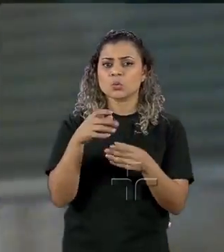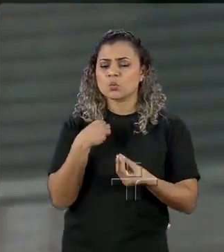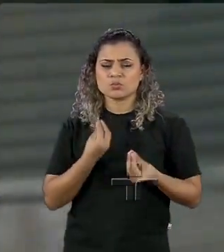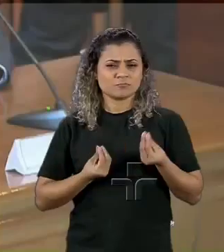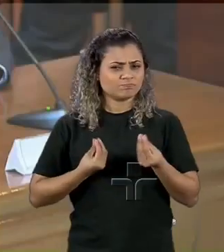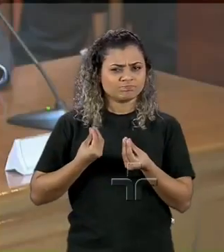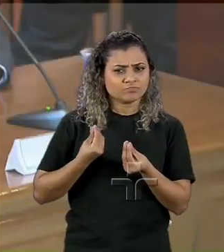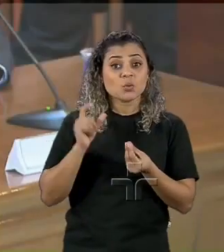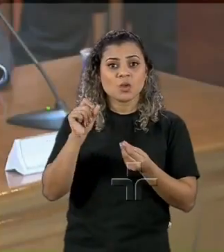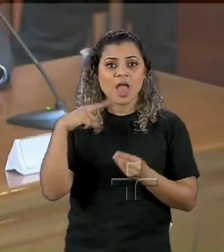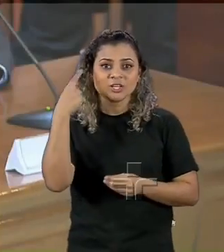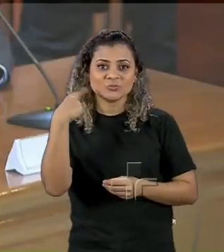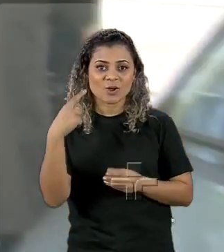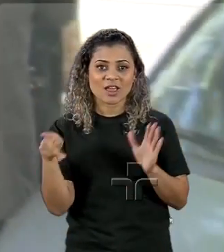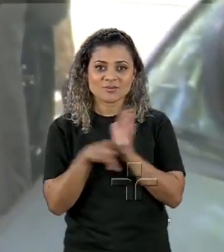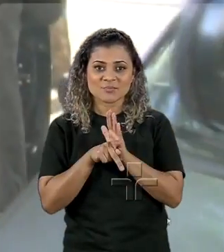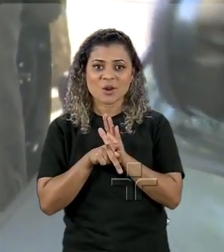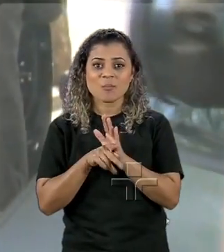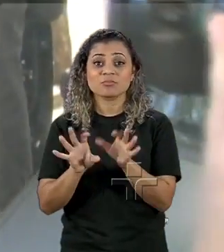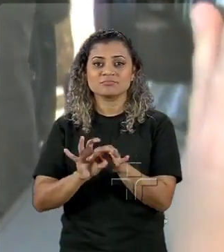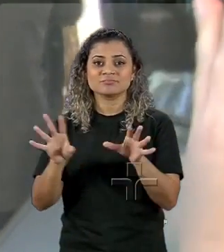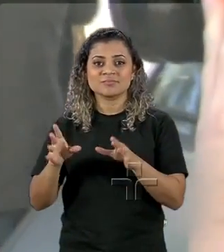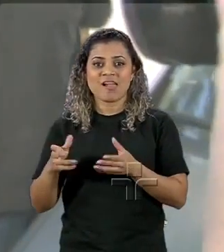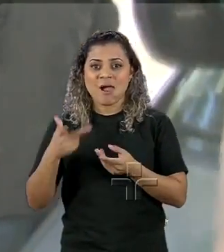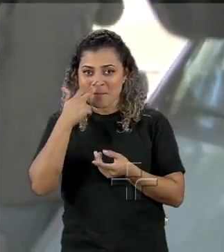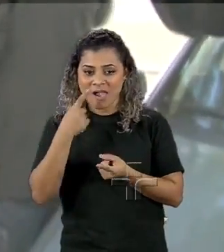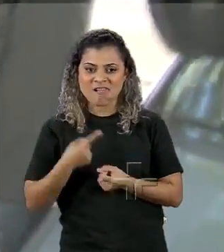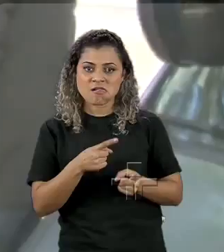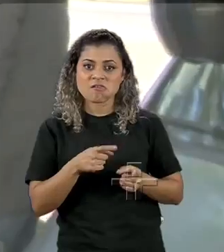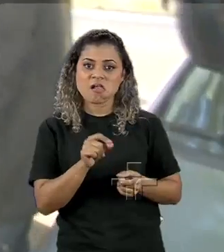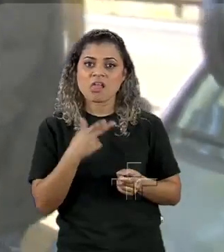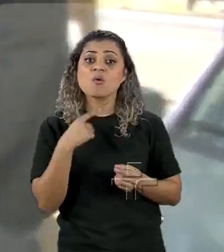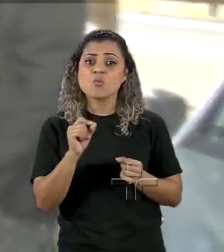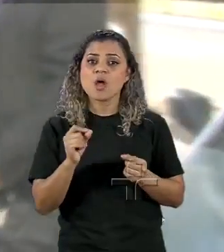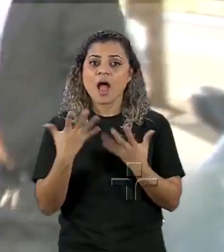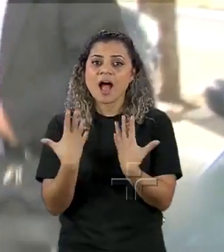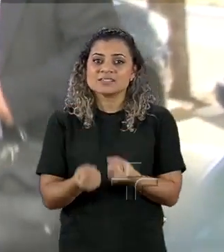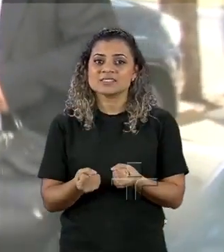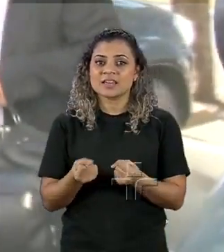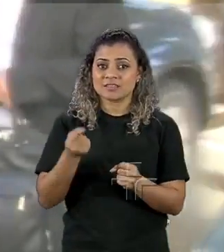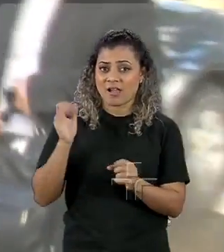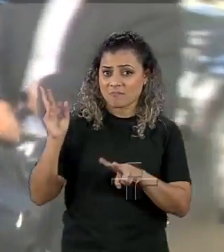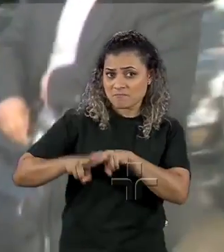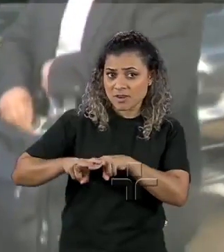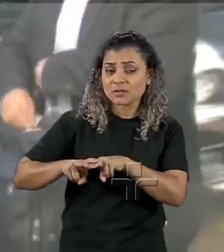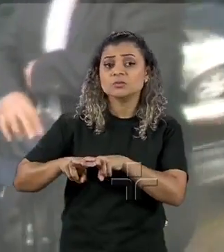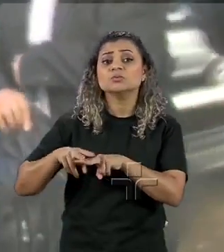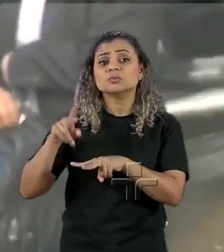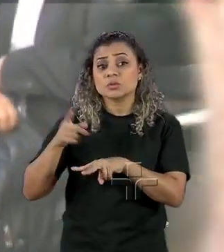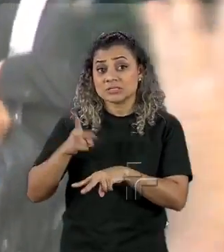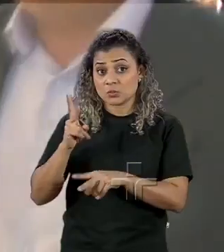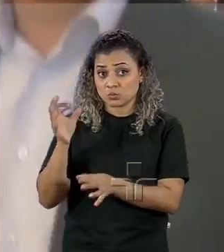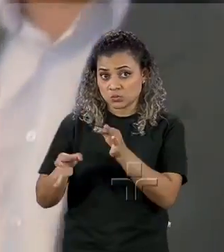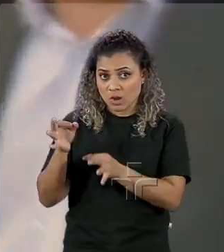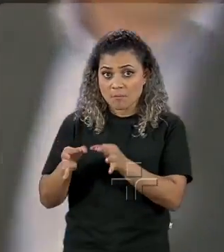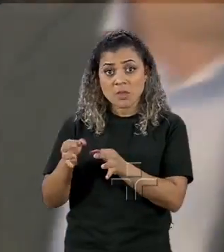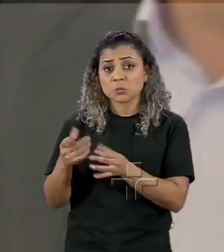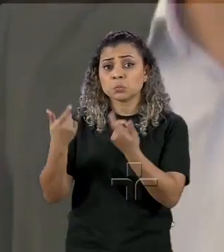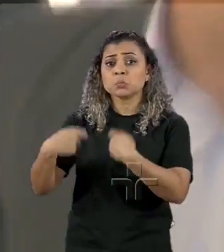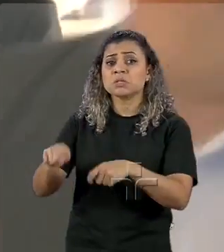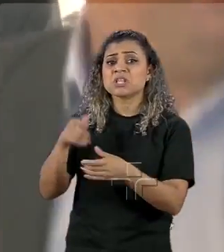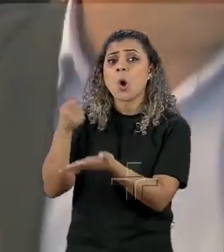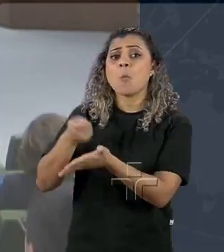dos advogados de Dirceu, que ressaltaram que o cumprimento da pena após condenação em segunda instância não